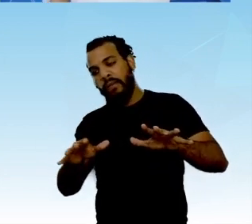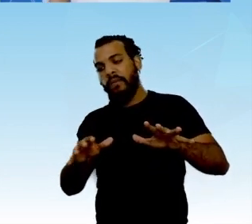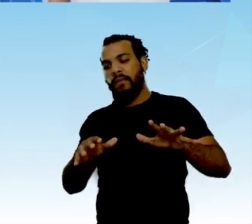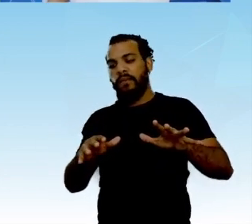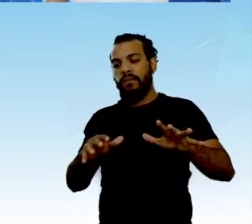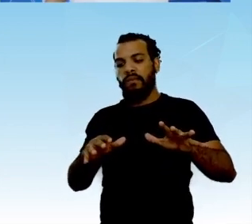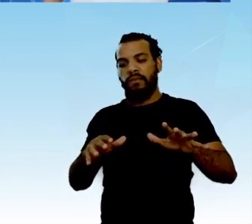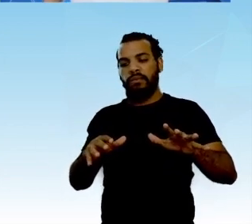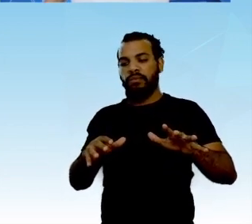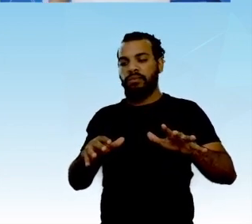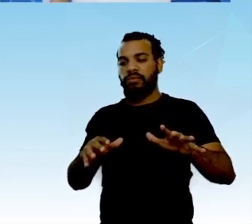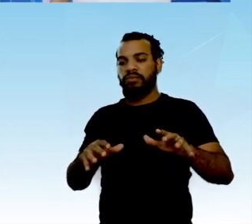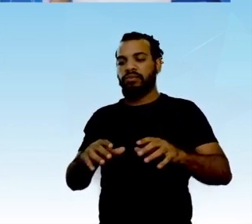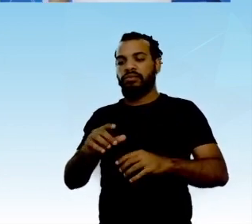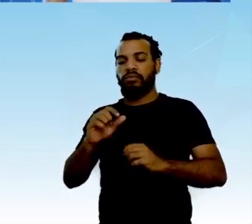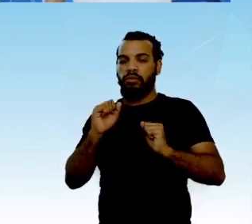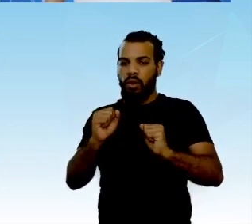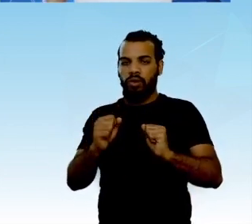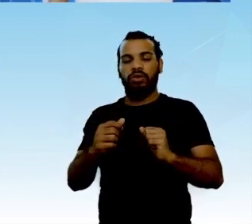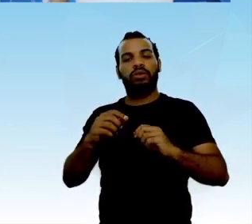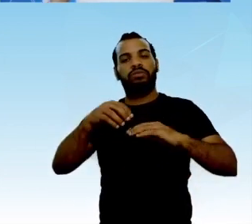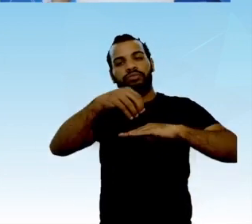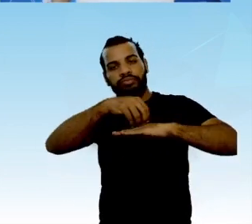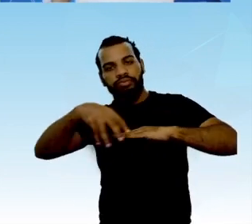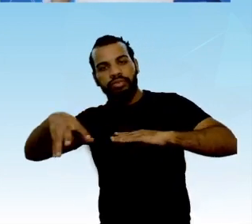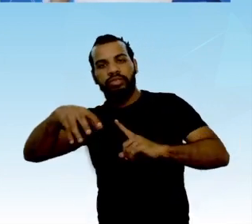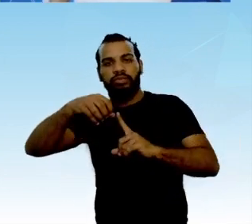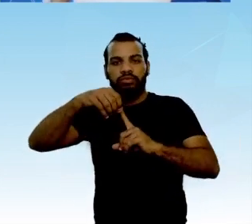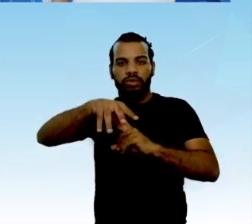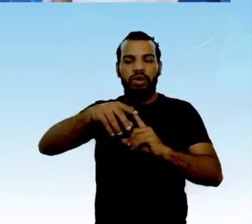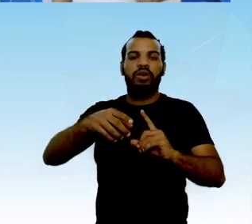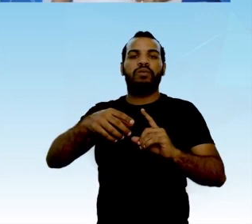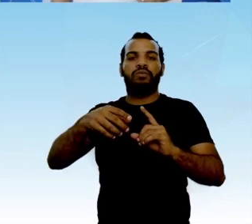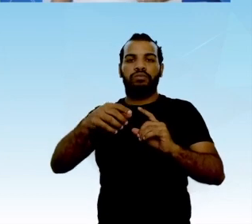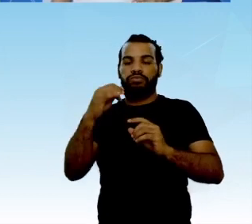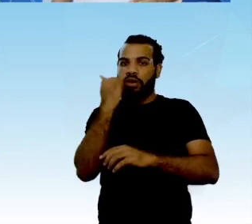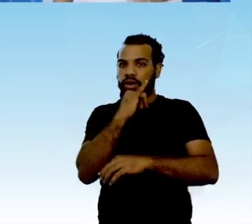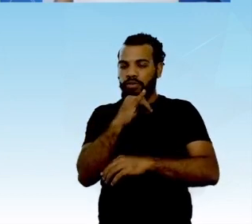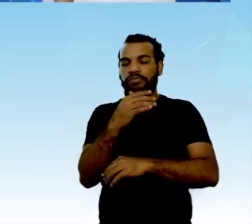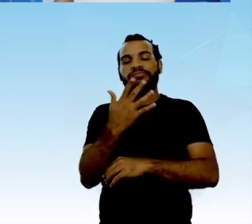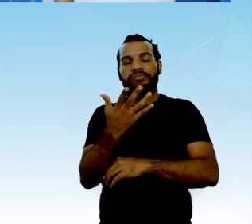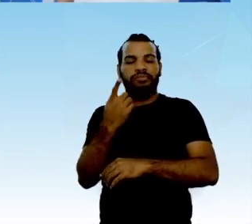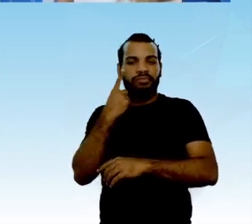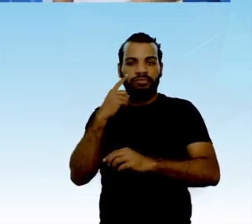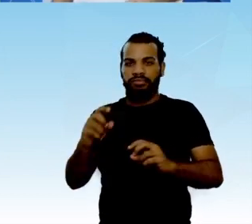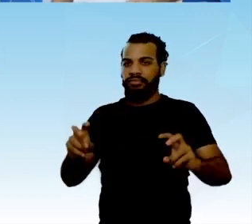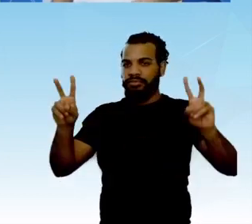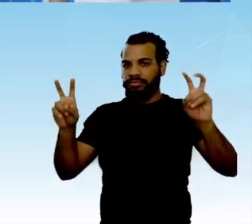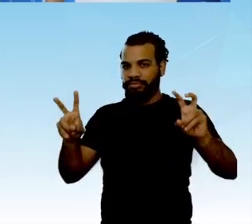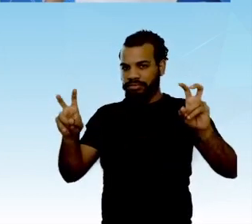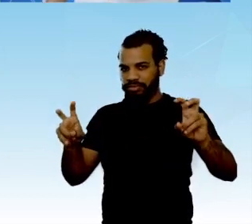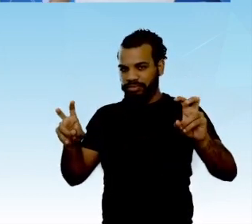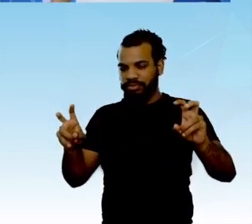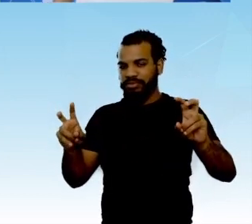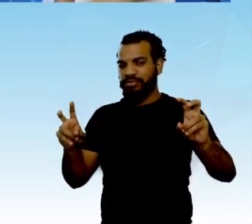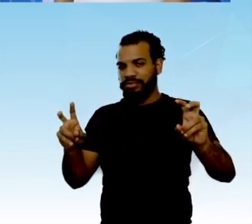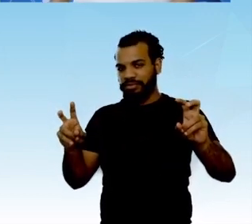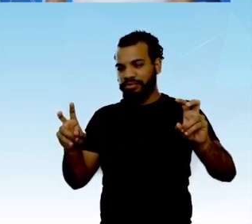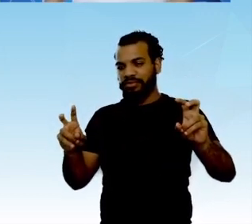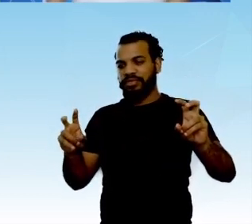condução, convecção e radiação. Vamos abordar isso no assunto específico